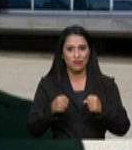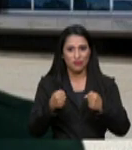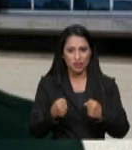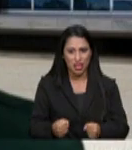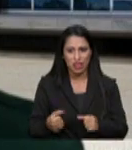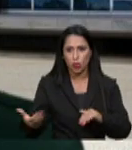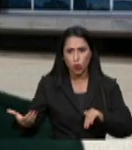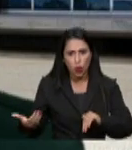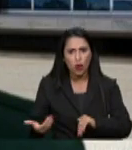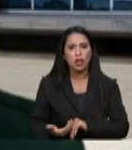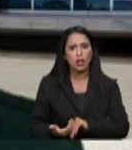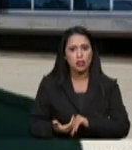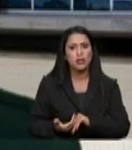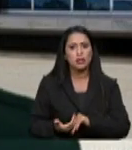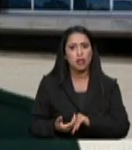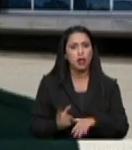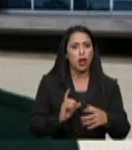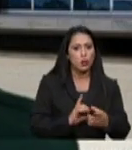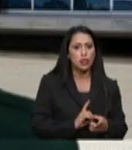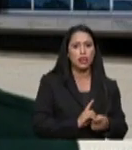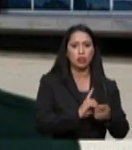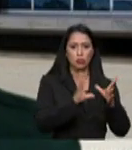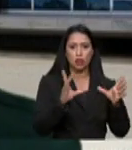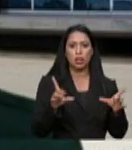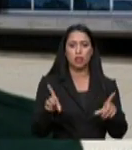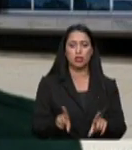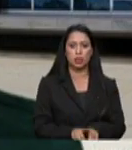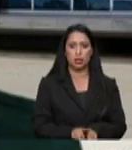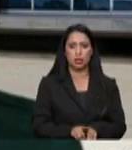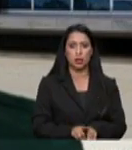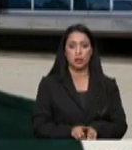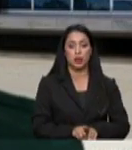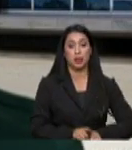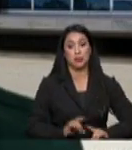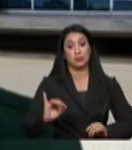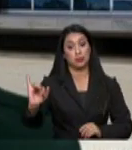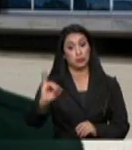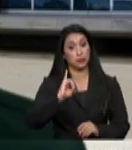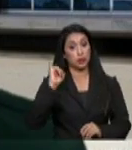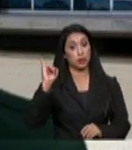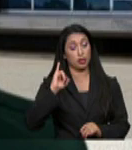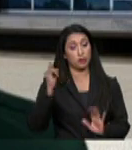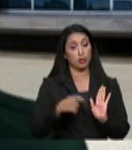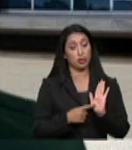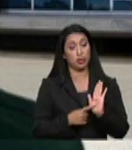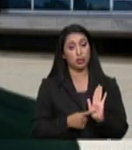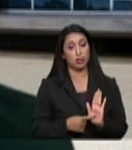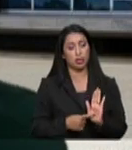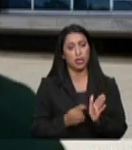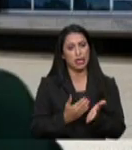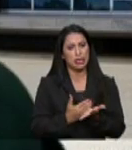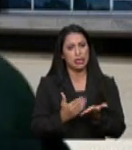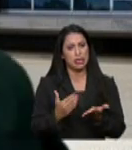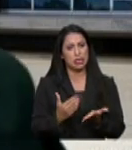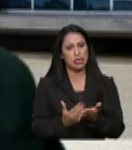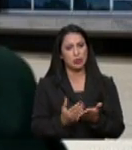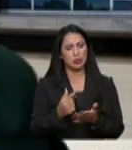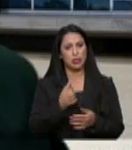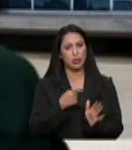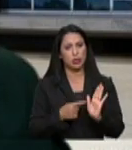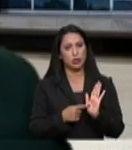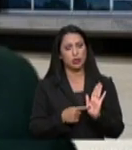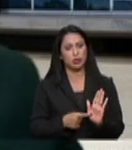do próprio congresso nas palavras a democracia brasileiro é importante destacar inicialmente eu